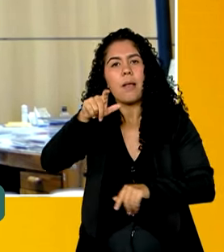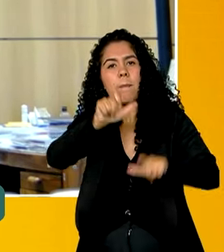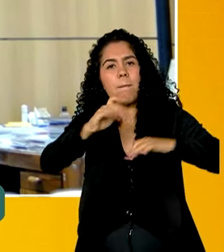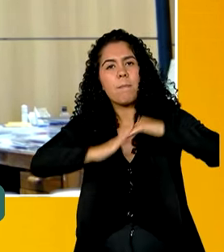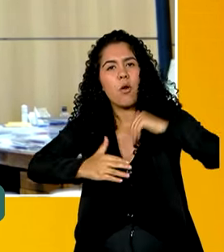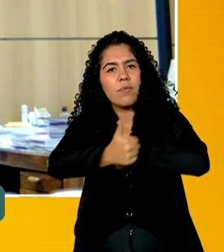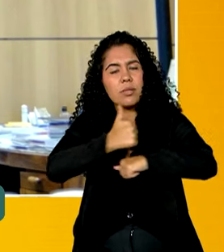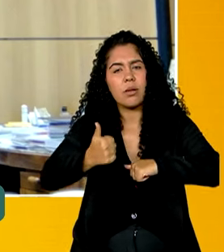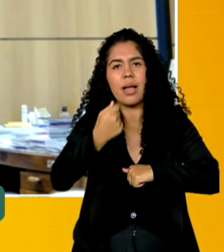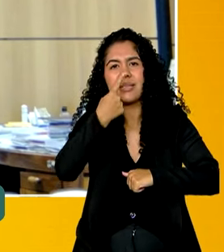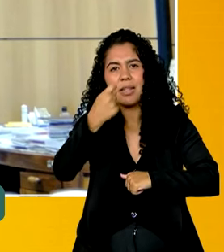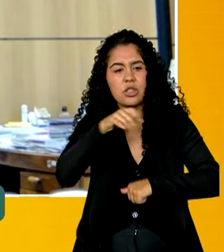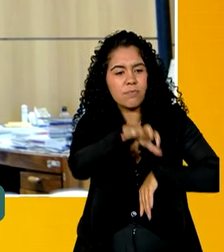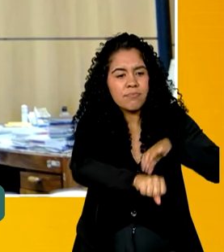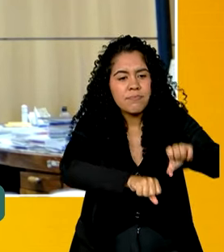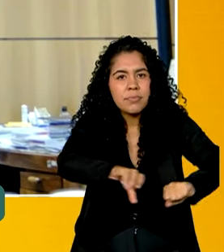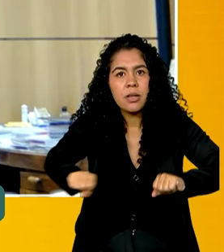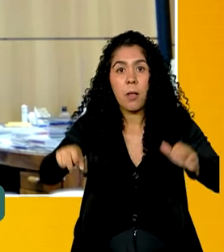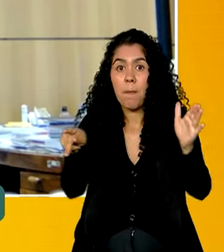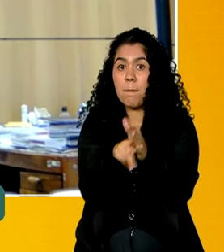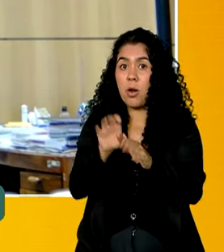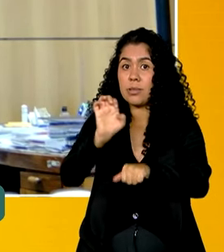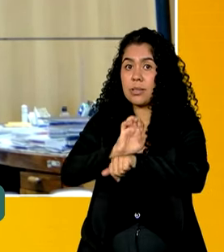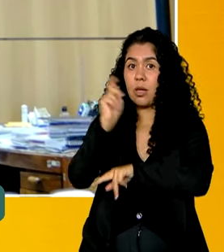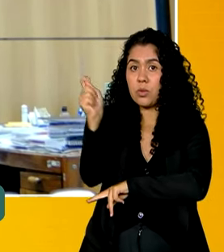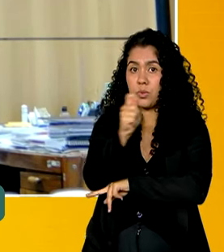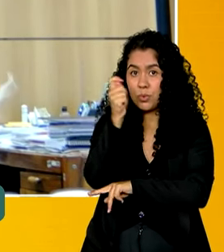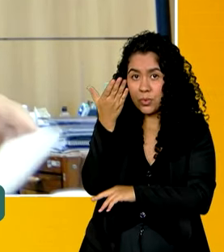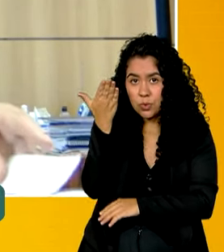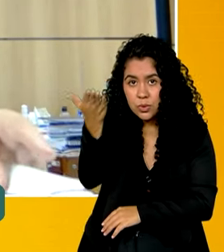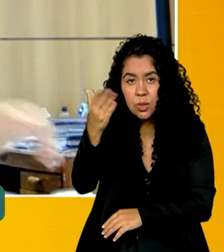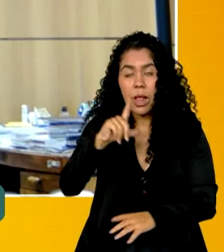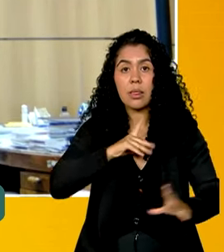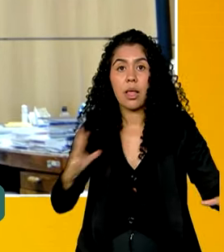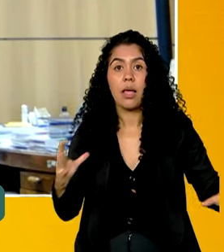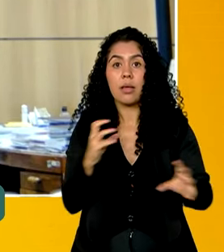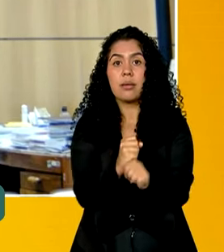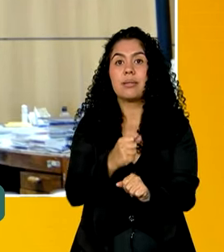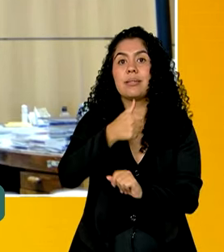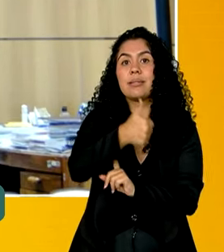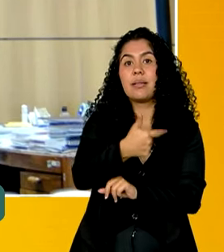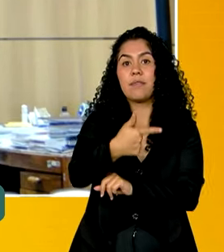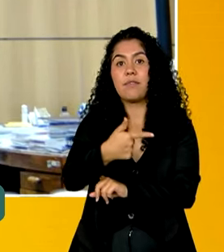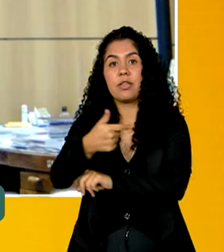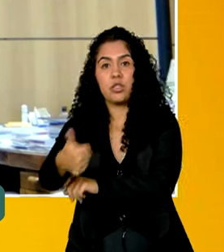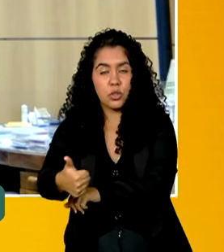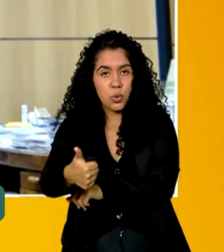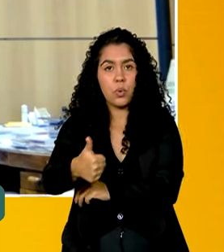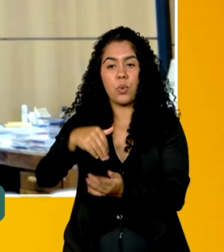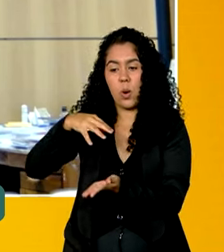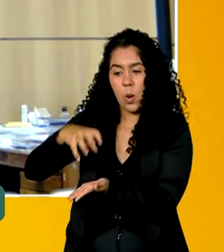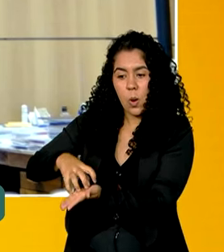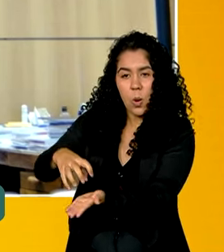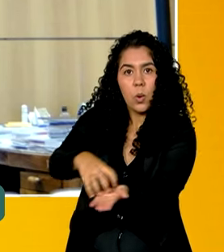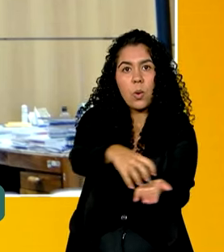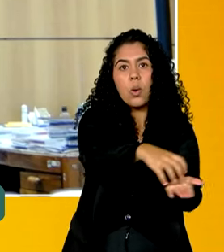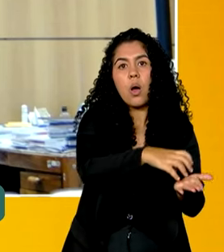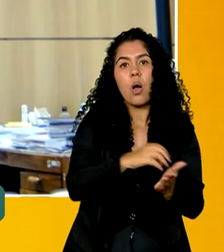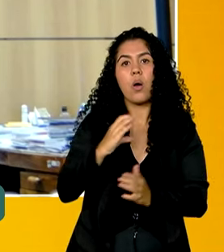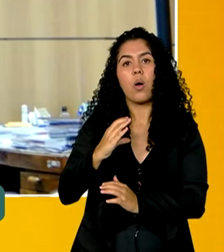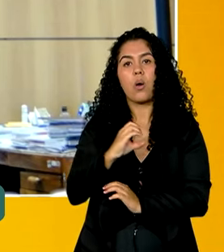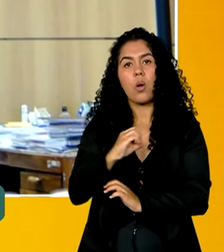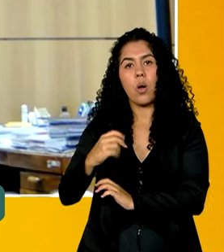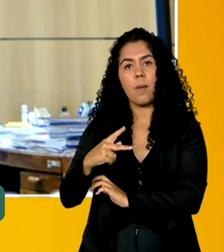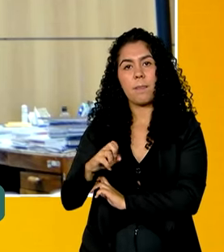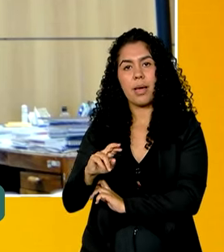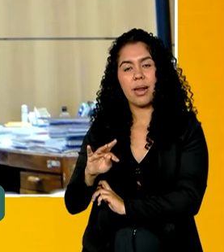catadoras do Rio Grande do Sul. Nós temos aí 121 cooperativas de catadores e catadoras. Nós